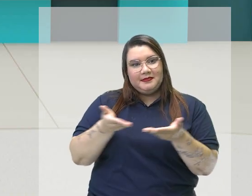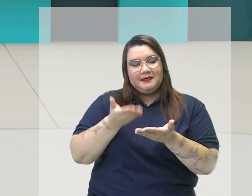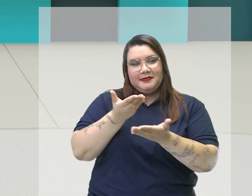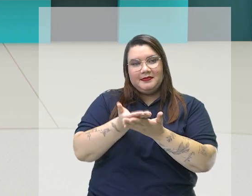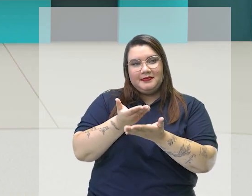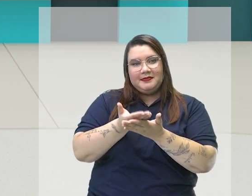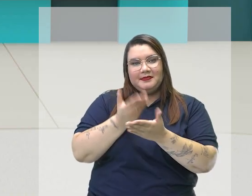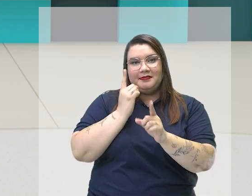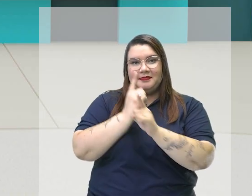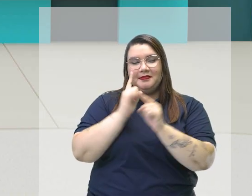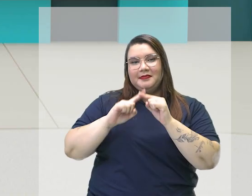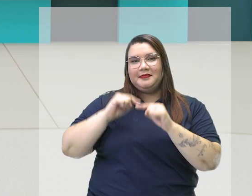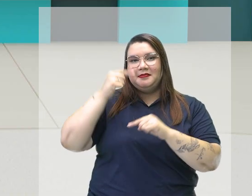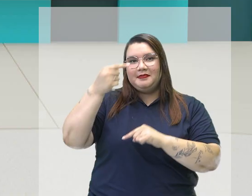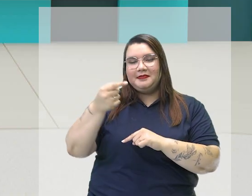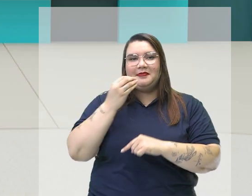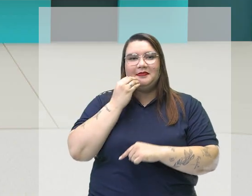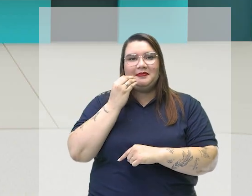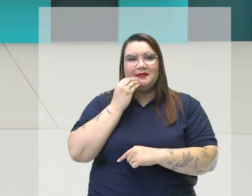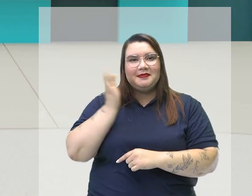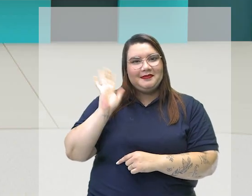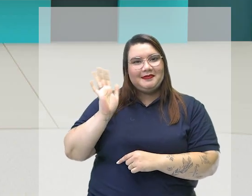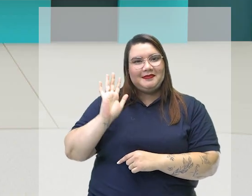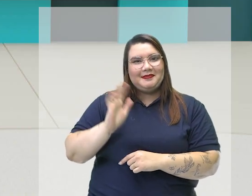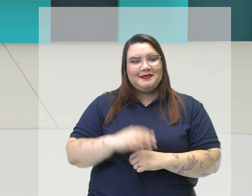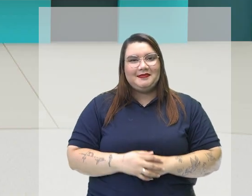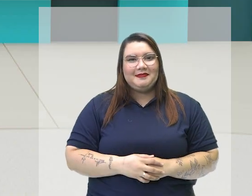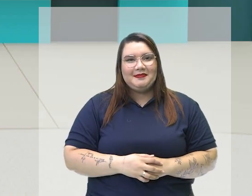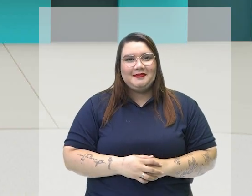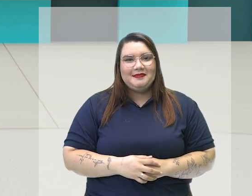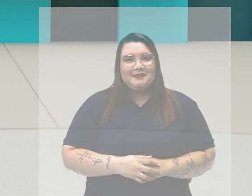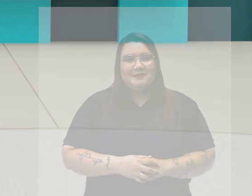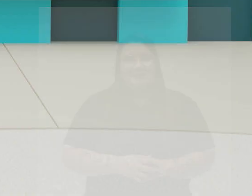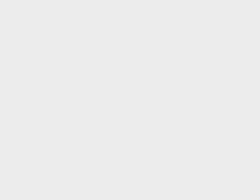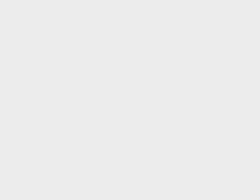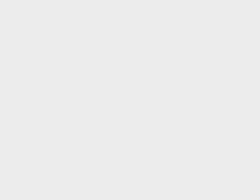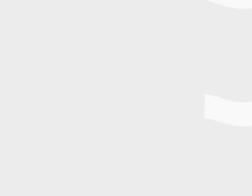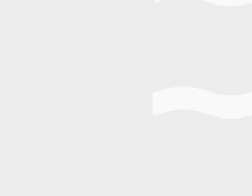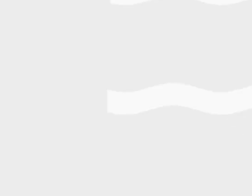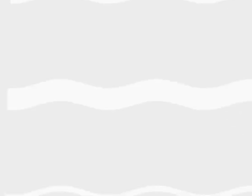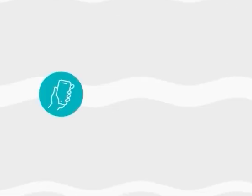A gente finaliza esse momento por aqui e a gente se encontra numa próxima oportunidade.